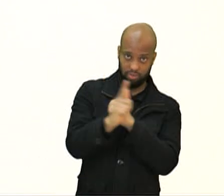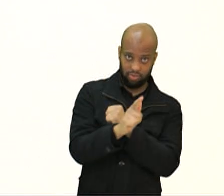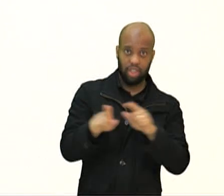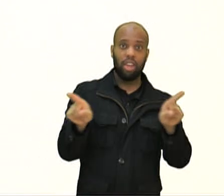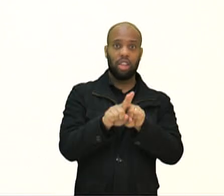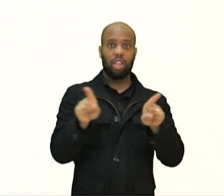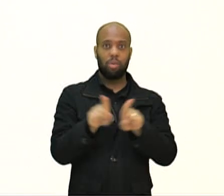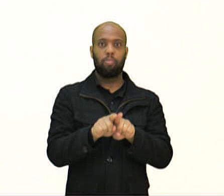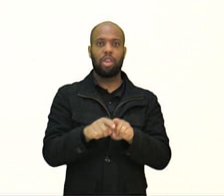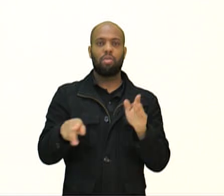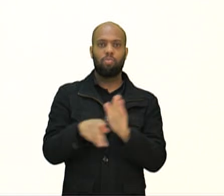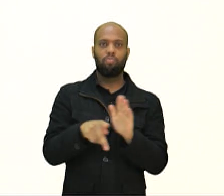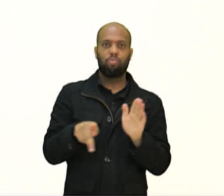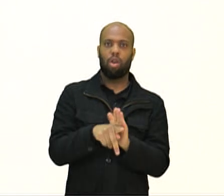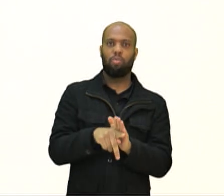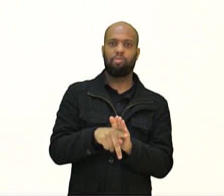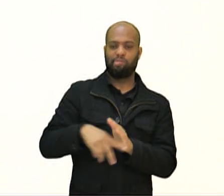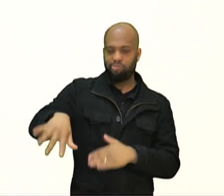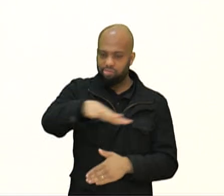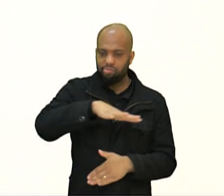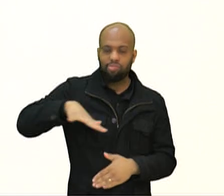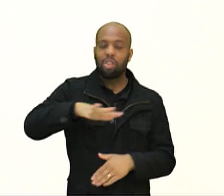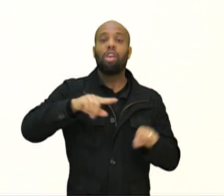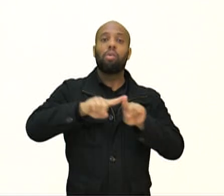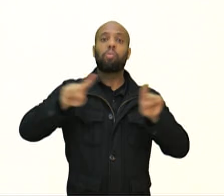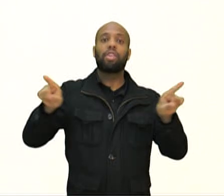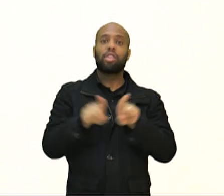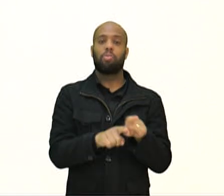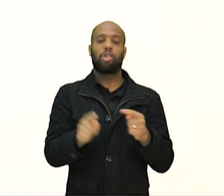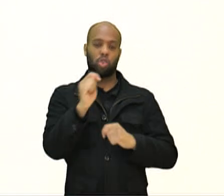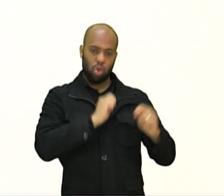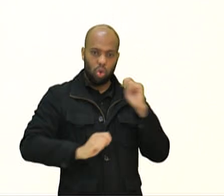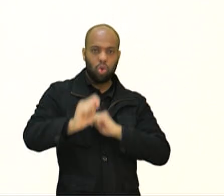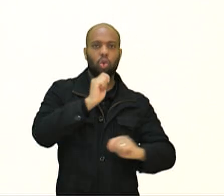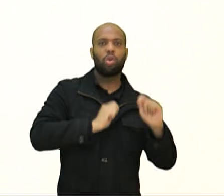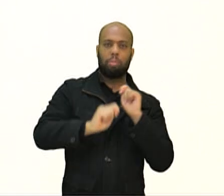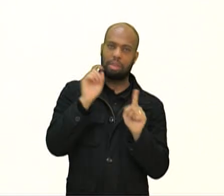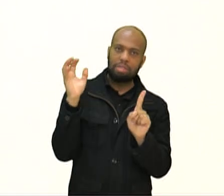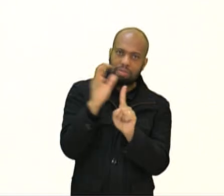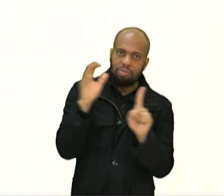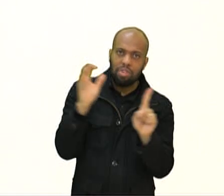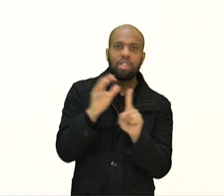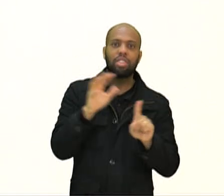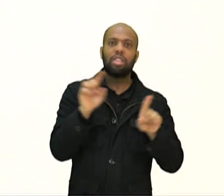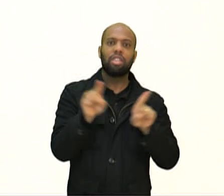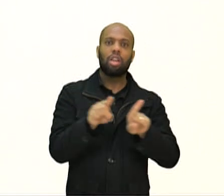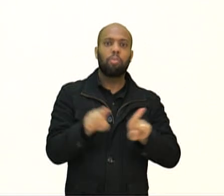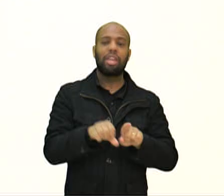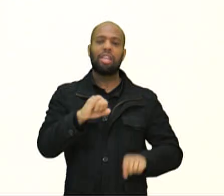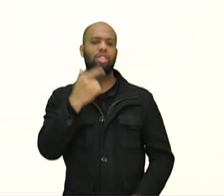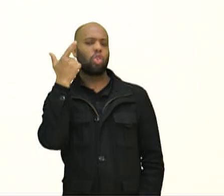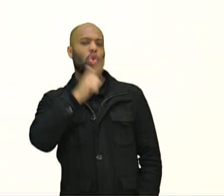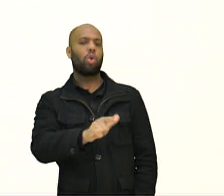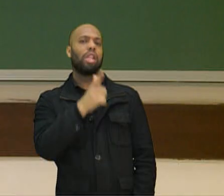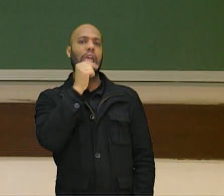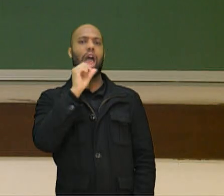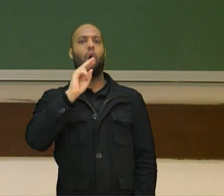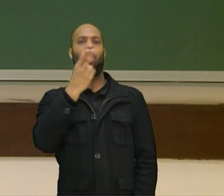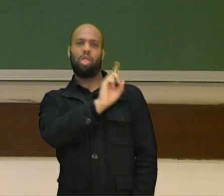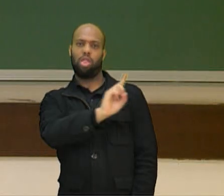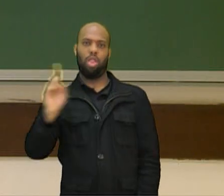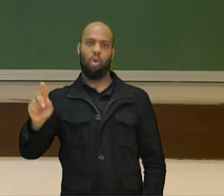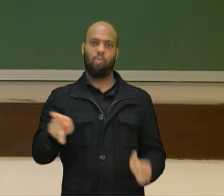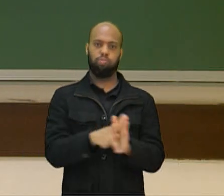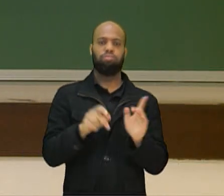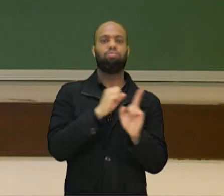fatores físicos, mas também fatores econômicos que influenciam diretamente no acesso à água por parte